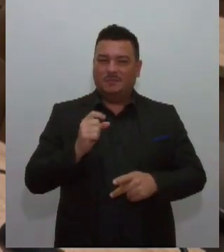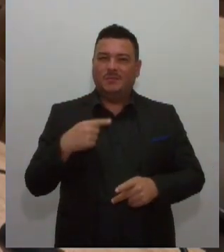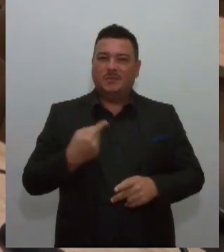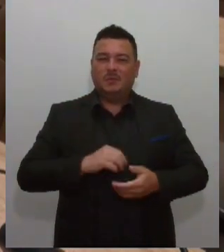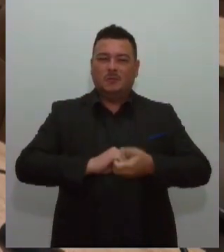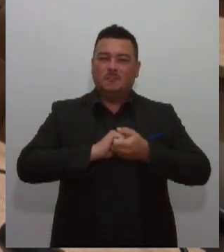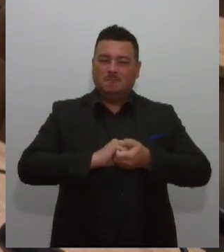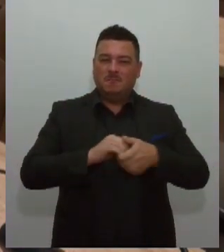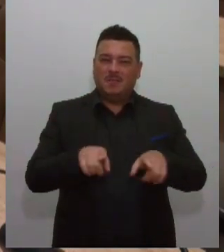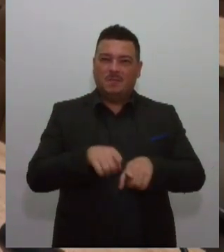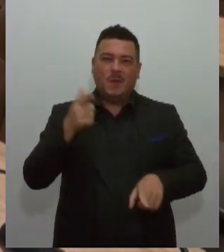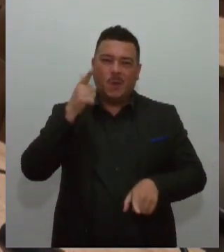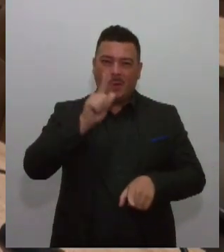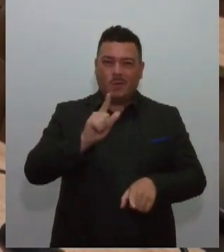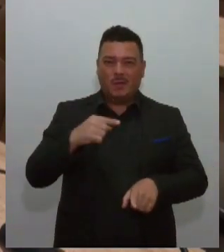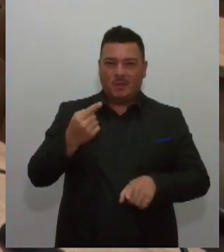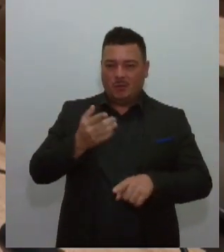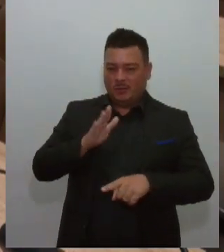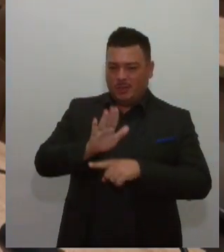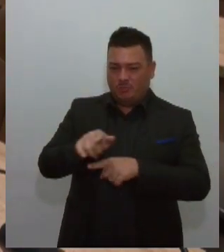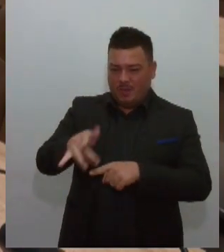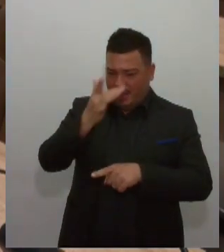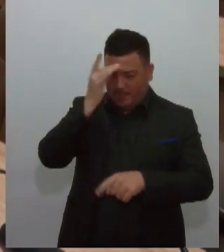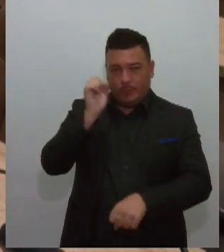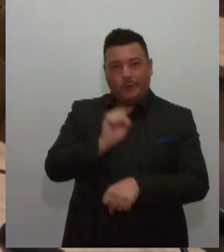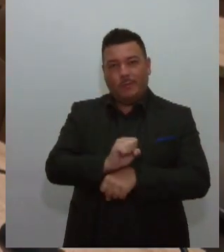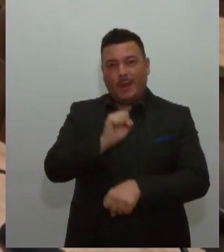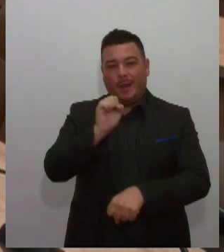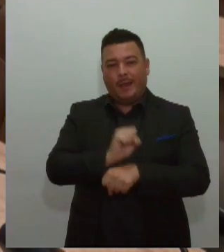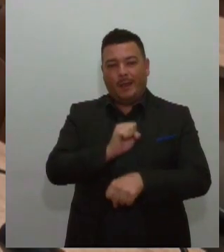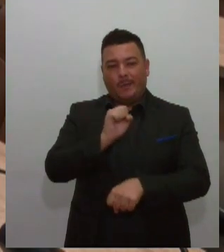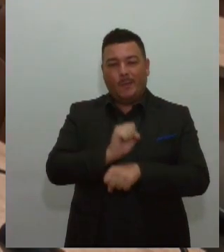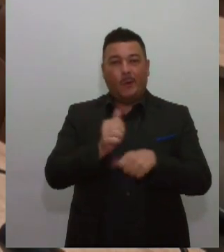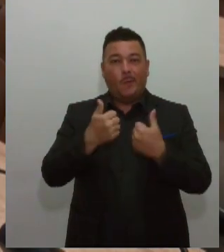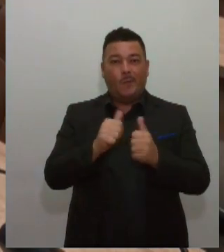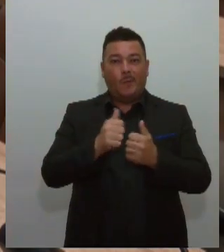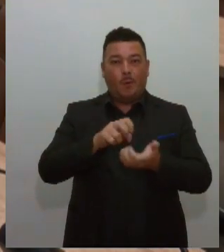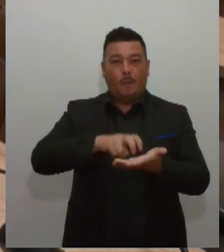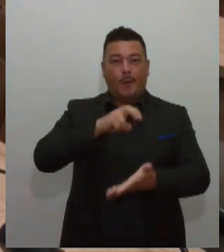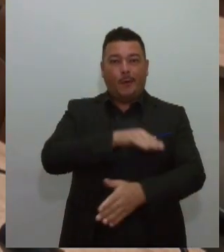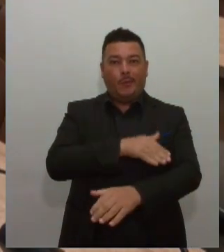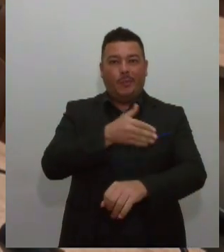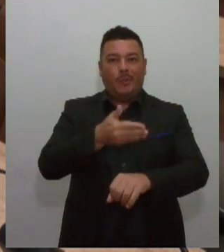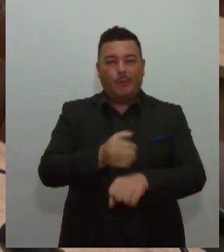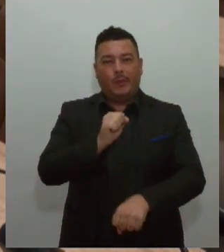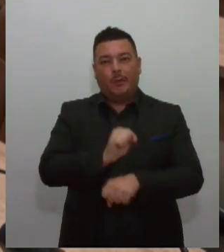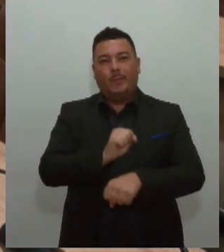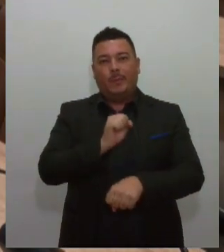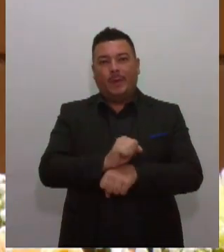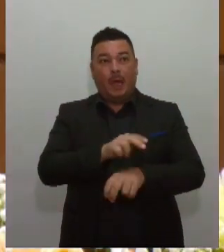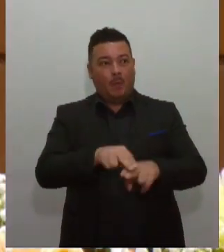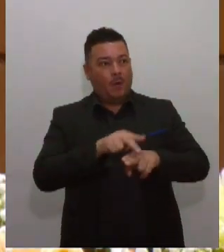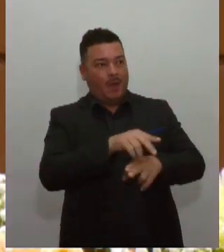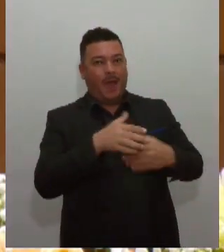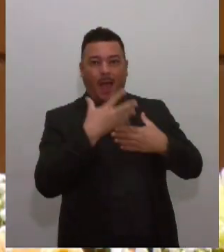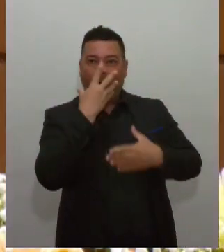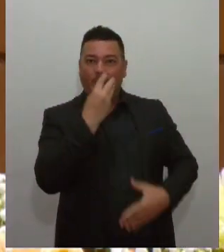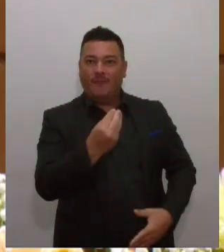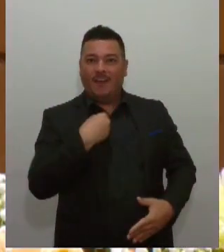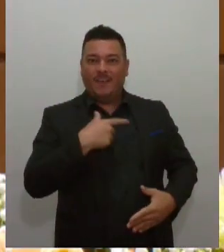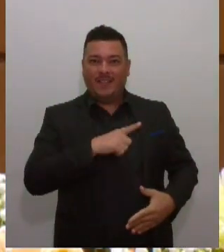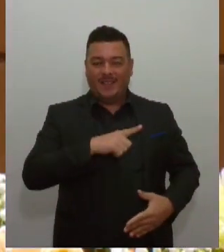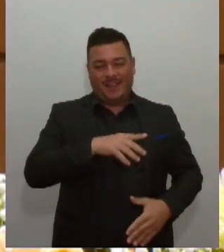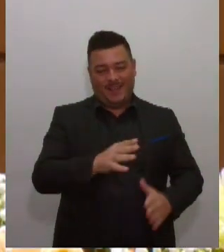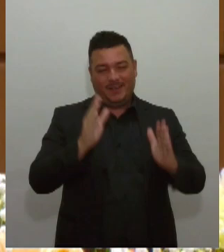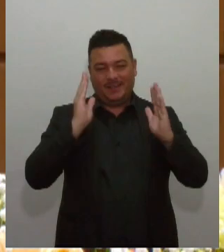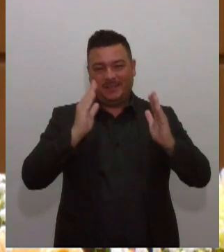ponta, que você não sabe o que é esperar um carro, às vezes uma manhã inteira, esperar e ter assim, não ter a certeza que vai ter aquele carro. Na